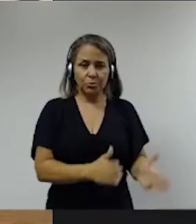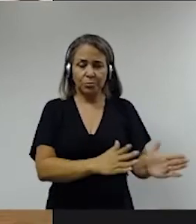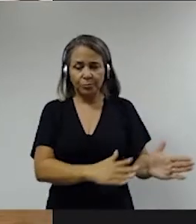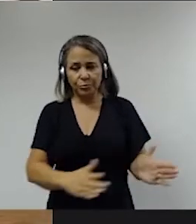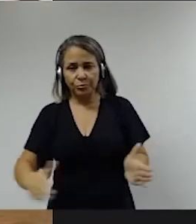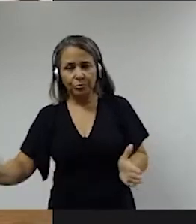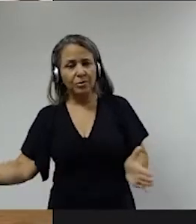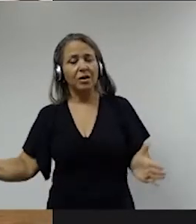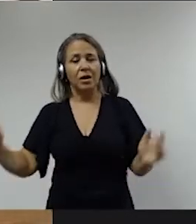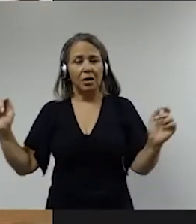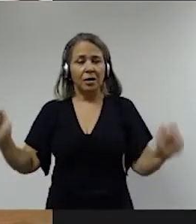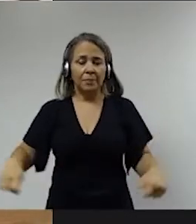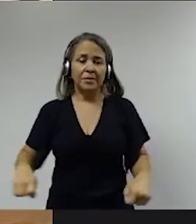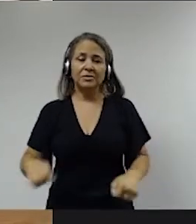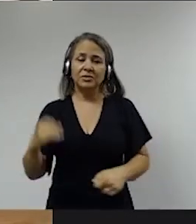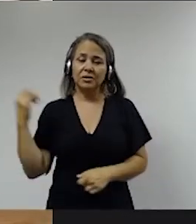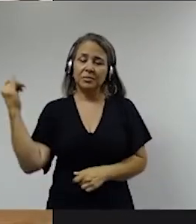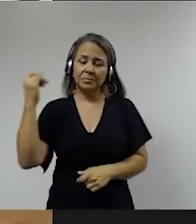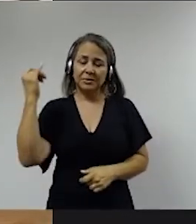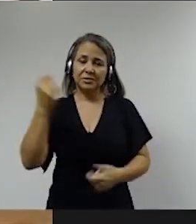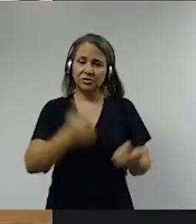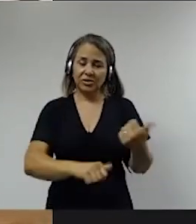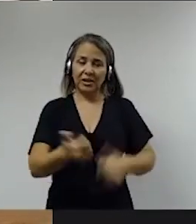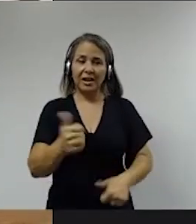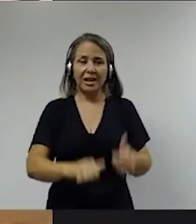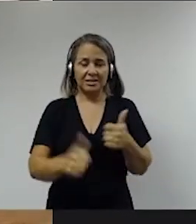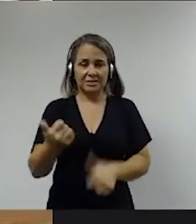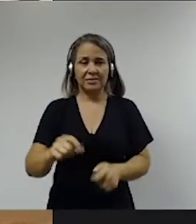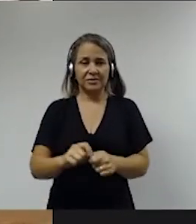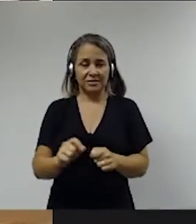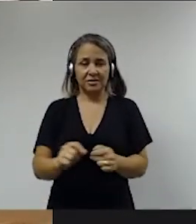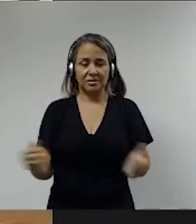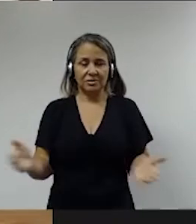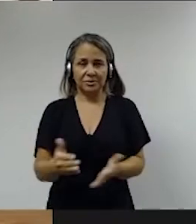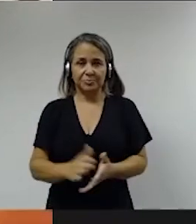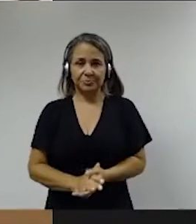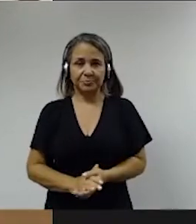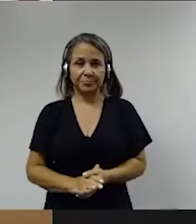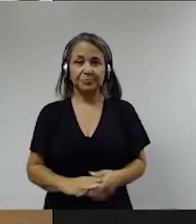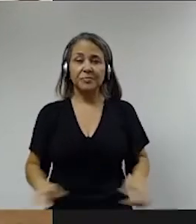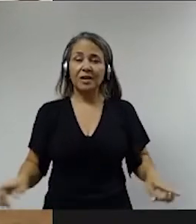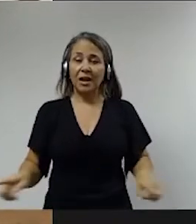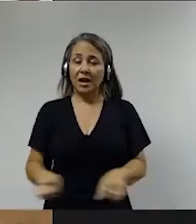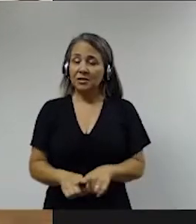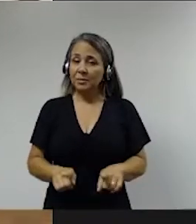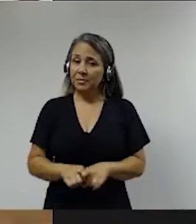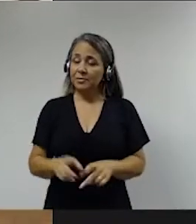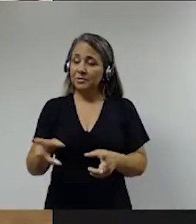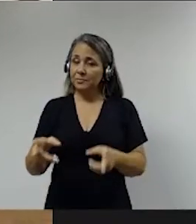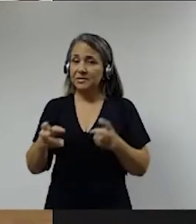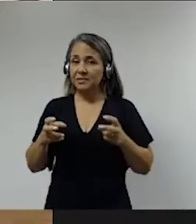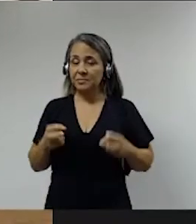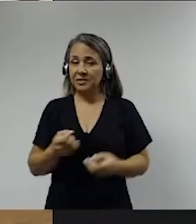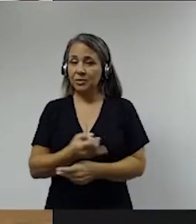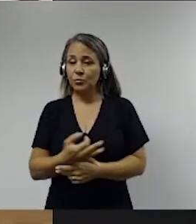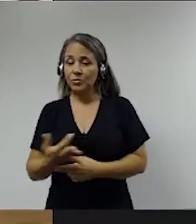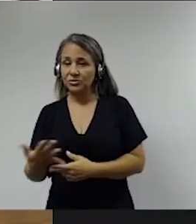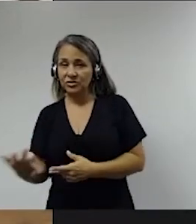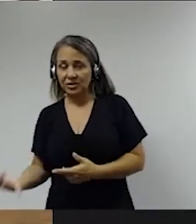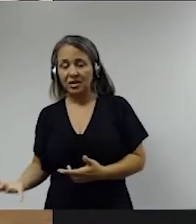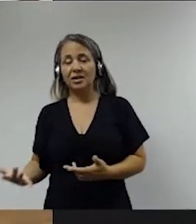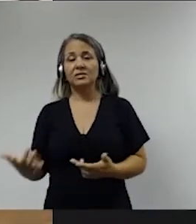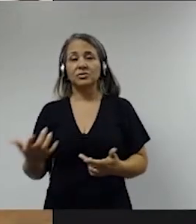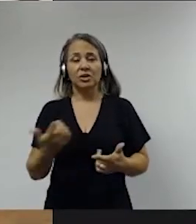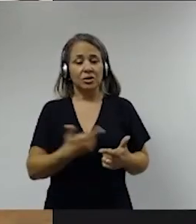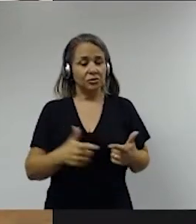prazo. Então, essa análise de impacto é muito importante a ser feita, é muito importante se fazer. Para além disso, a gente tem percebido um aumento do número de recuperação judicial,